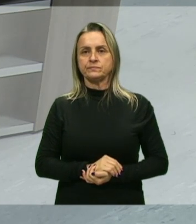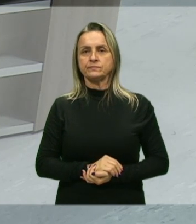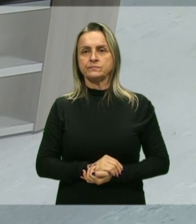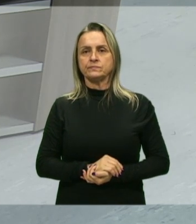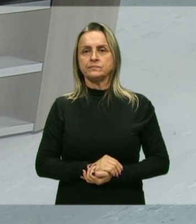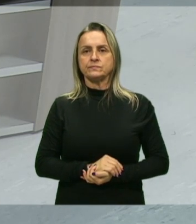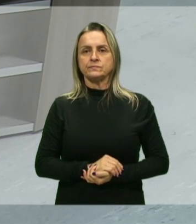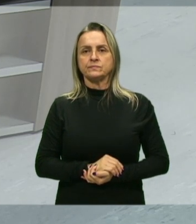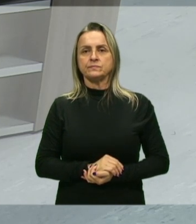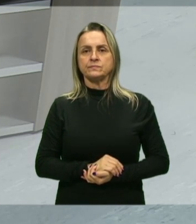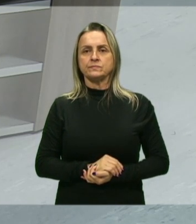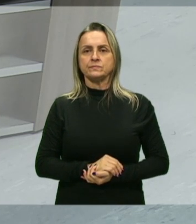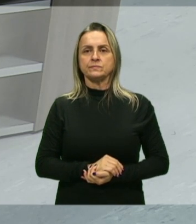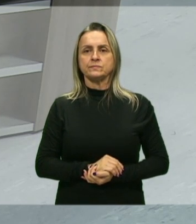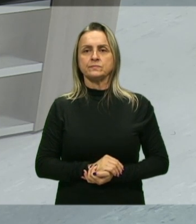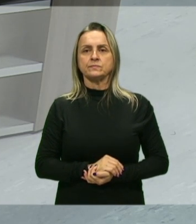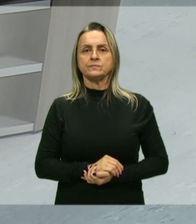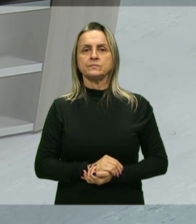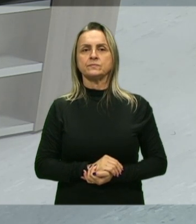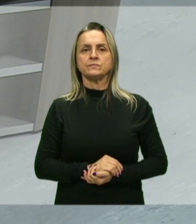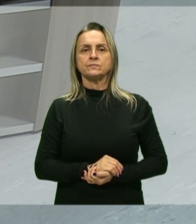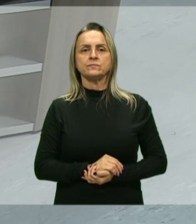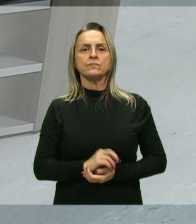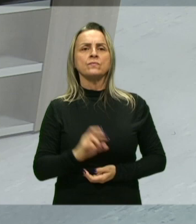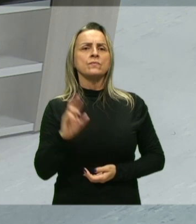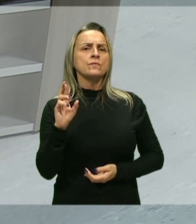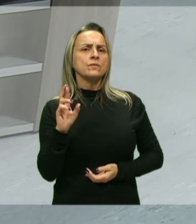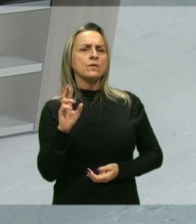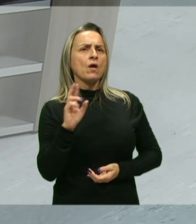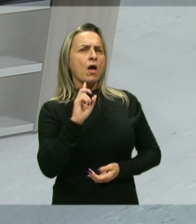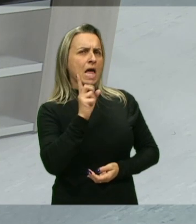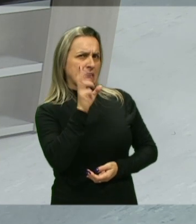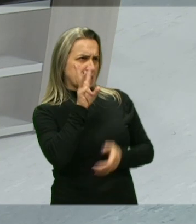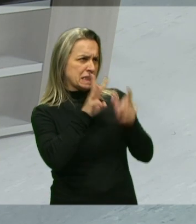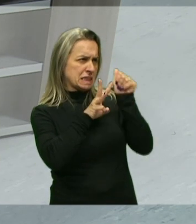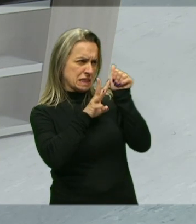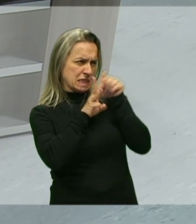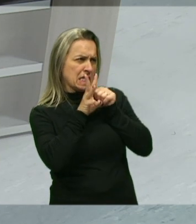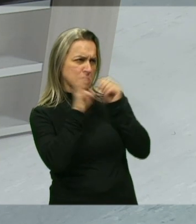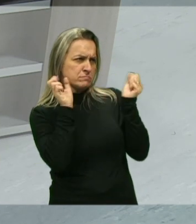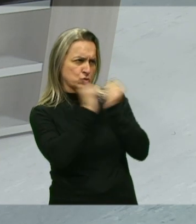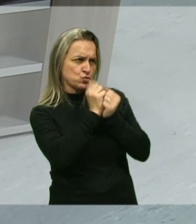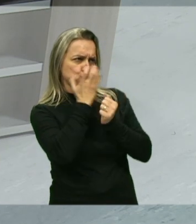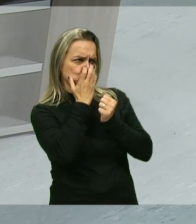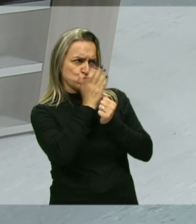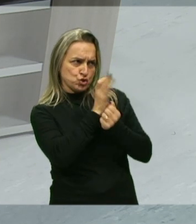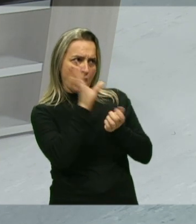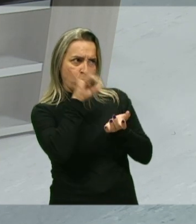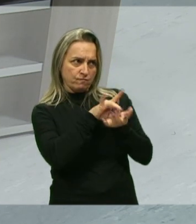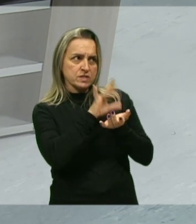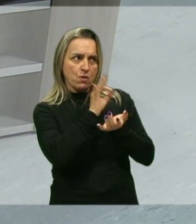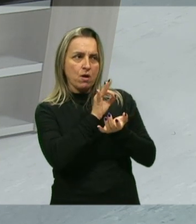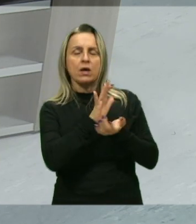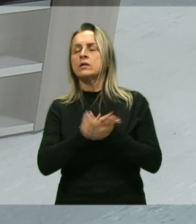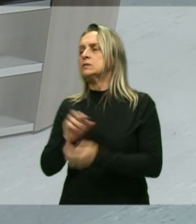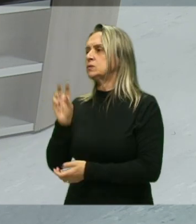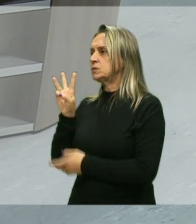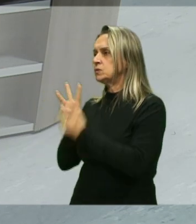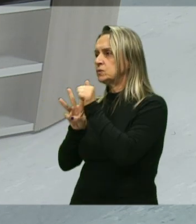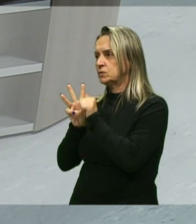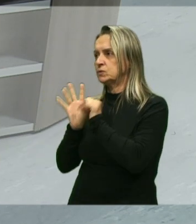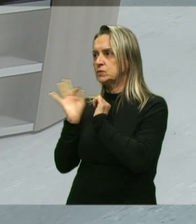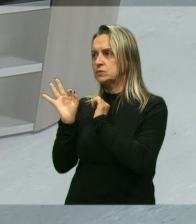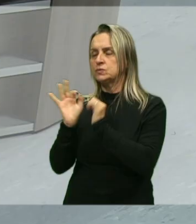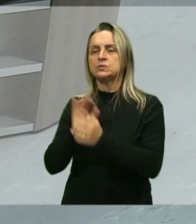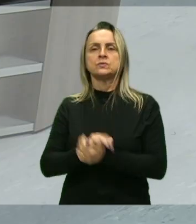tu estás, Hudson, com ela há 3 meses, oficialmente, né? 3 meses já, né? Mas quanto tempo antes